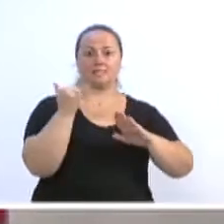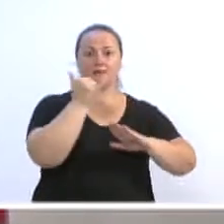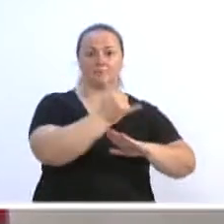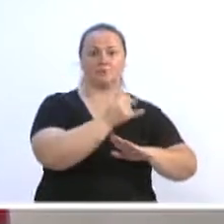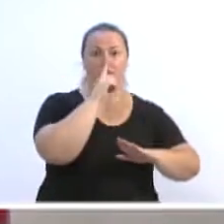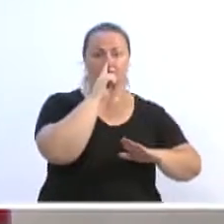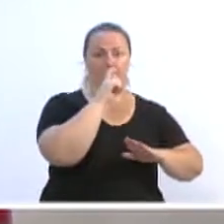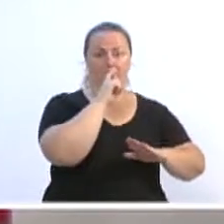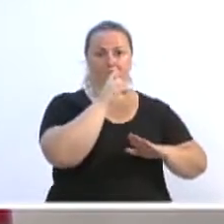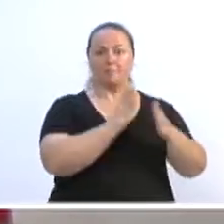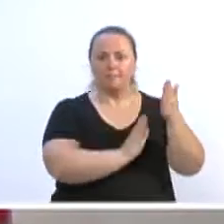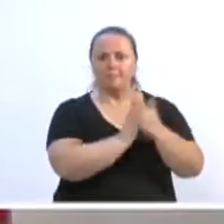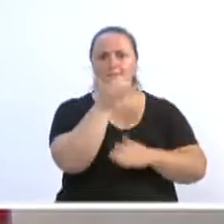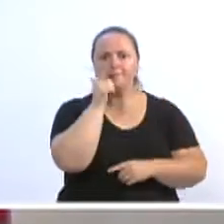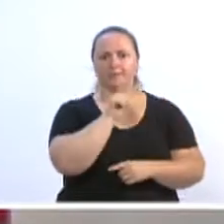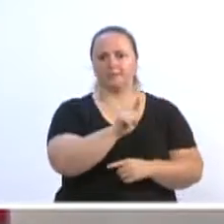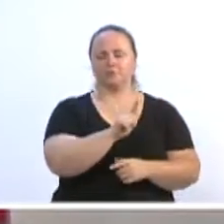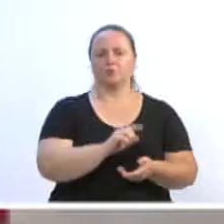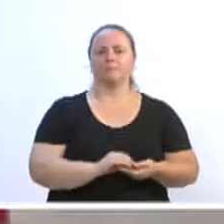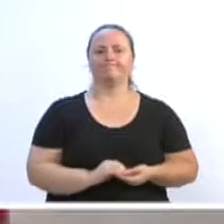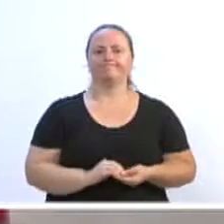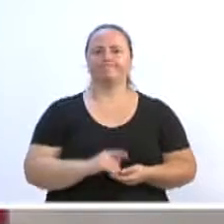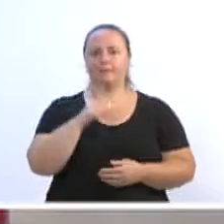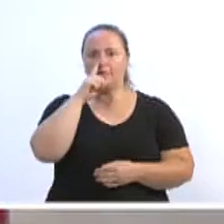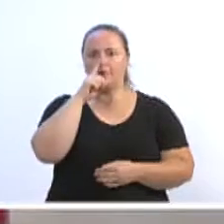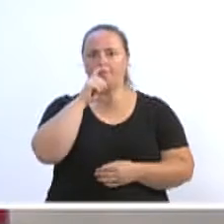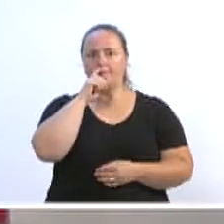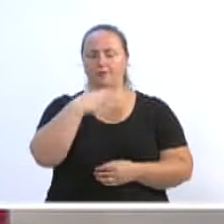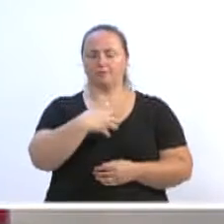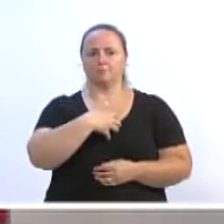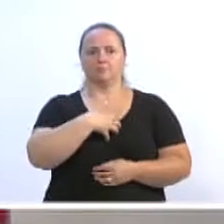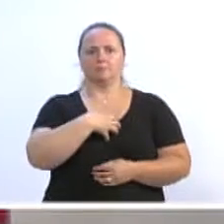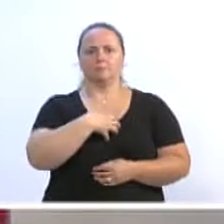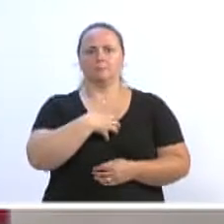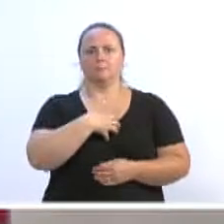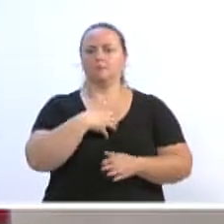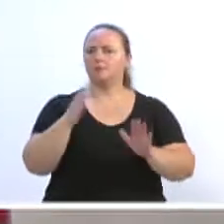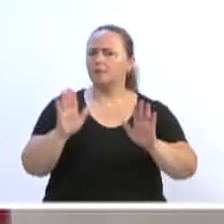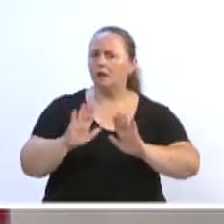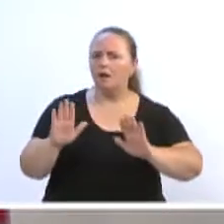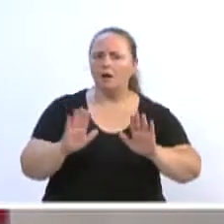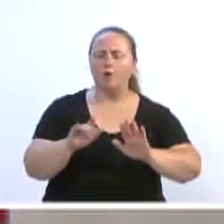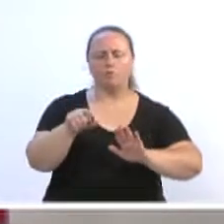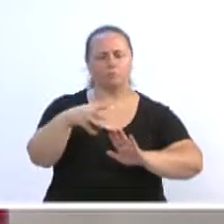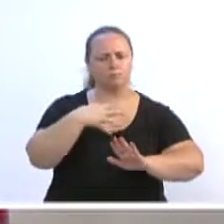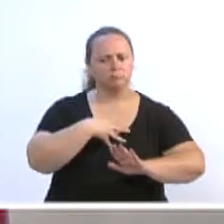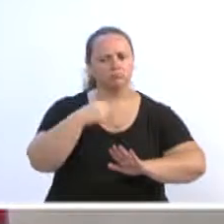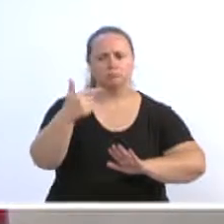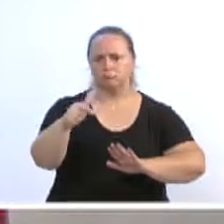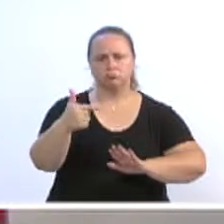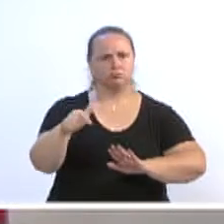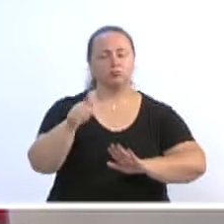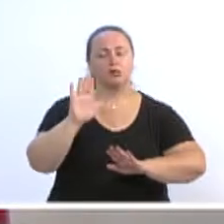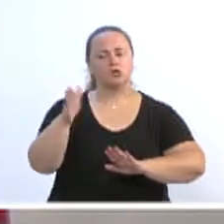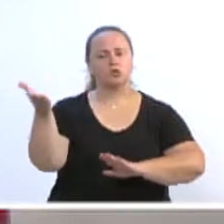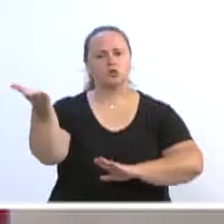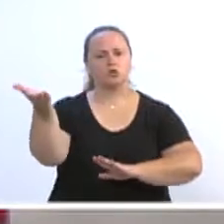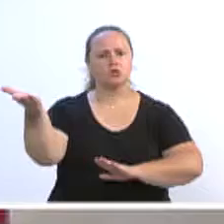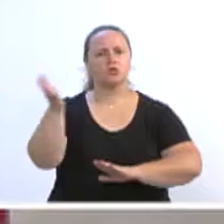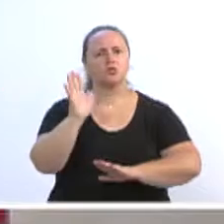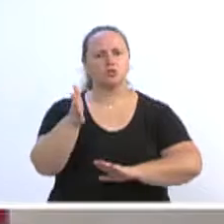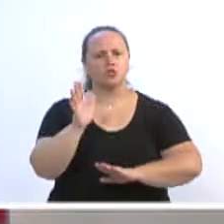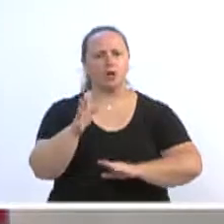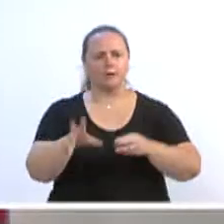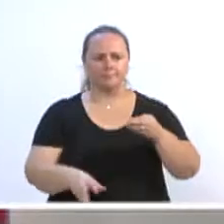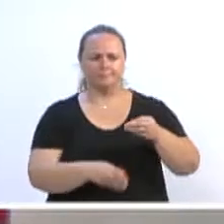que havia passado. E os pais tiveram uma reação contrária. Falou que ele já tinha emprego e não precisava de mais nada. O senhor me dá mais um minuto